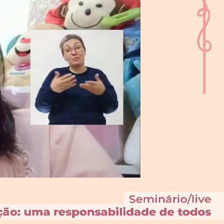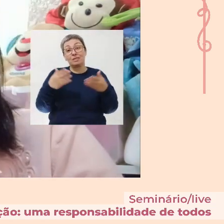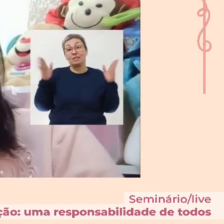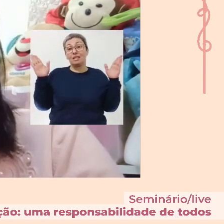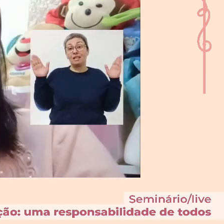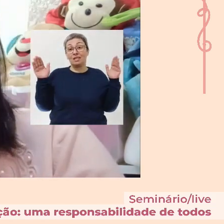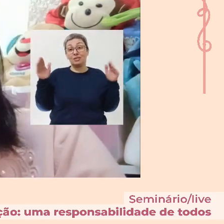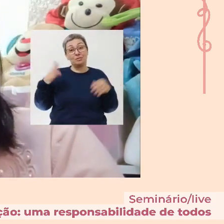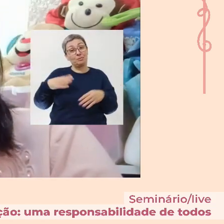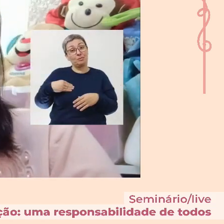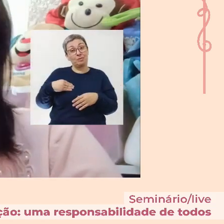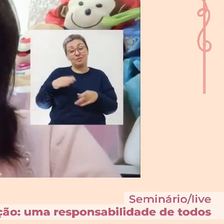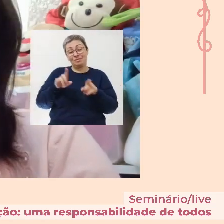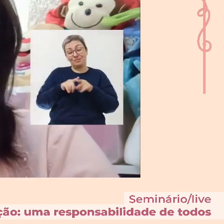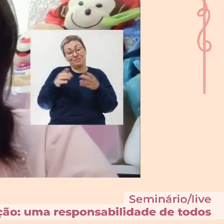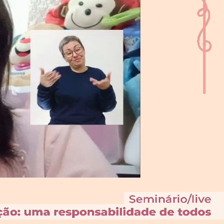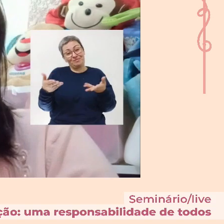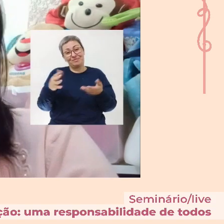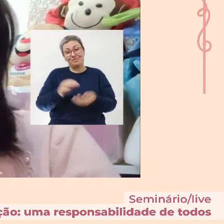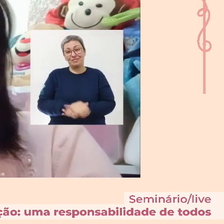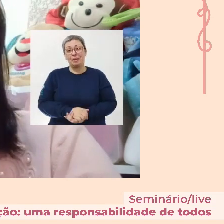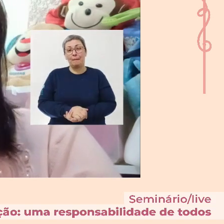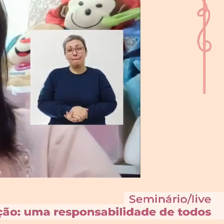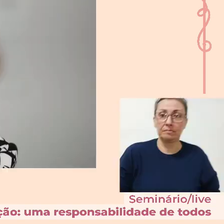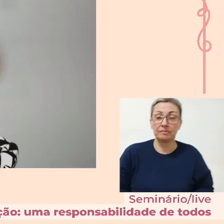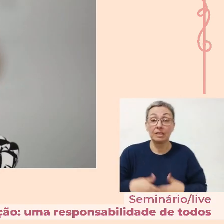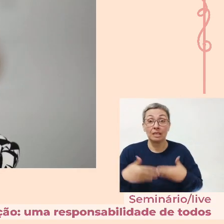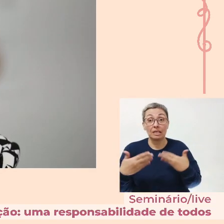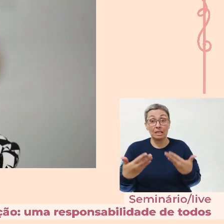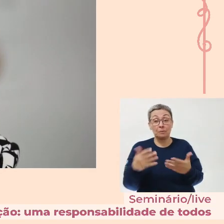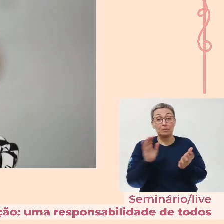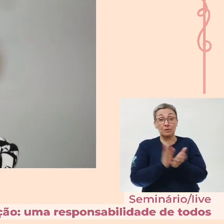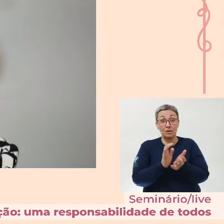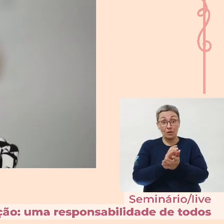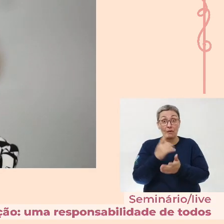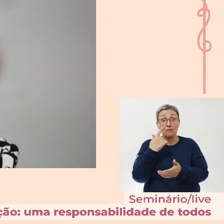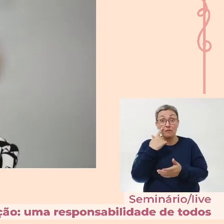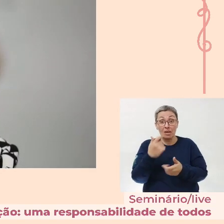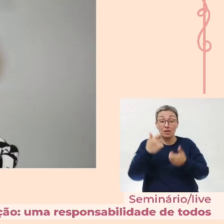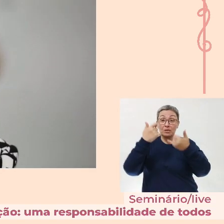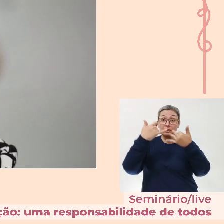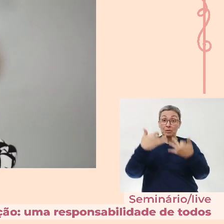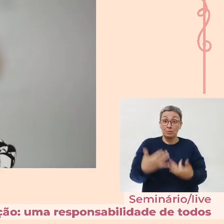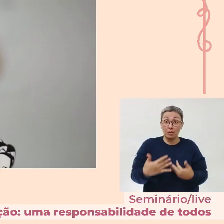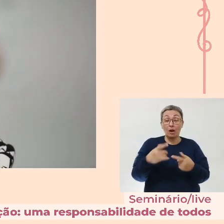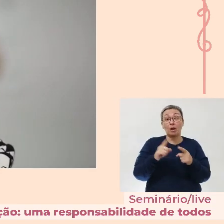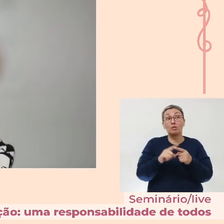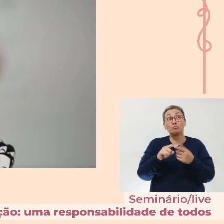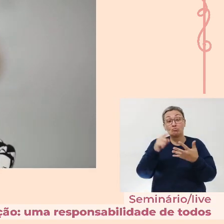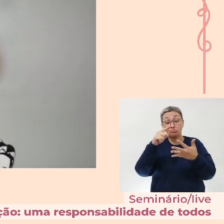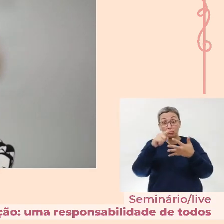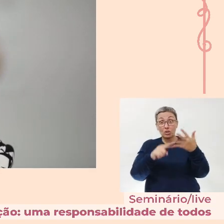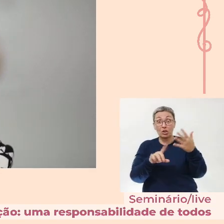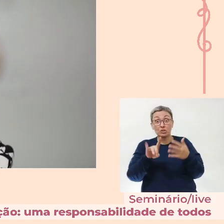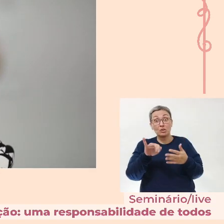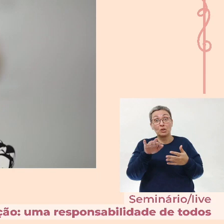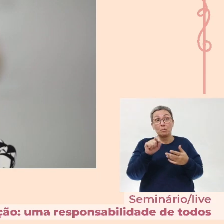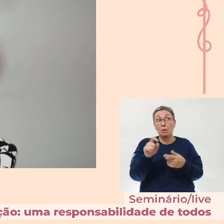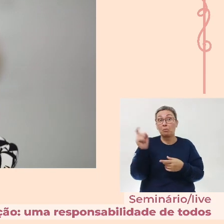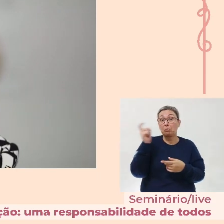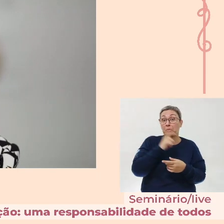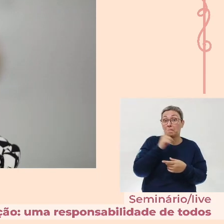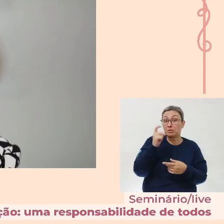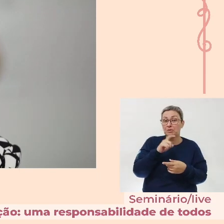vocês são anjos da amamentação. E é isso. Então, pessoal, vocês viram? Janaína fez